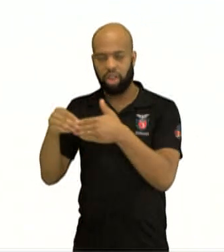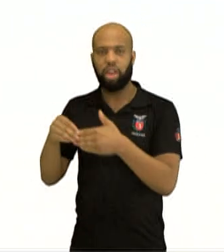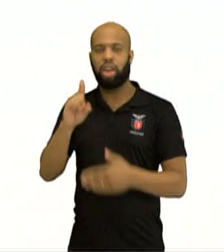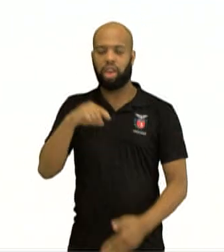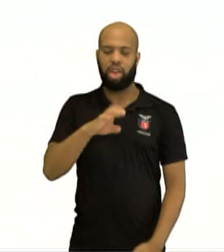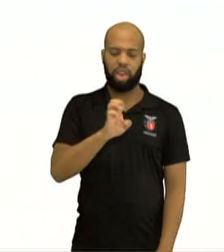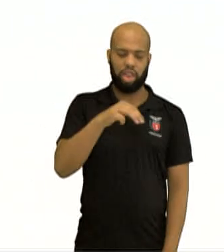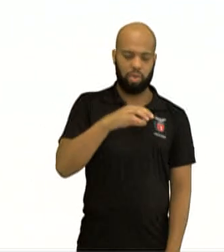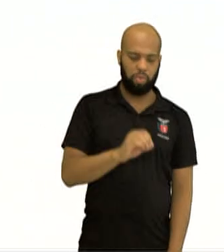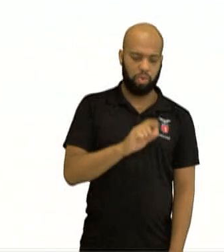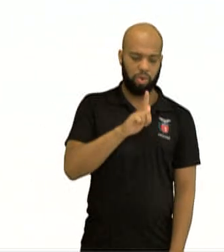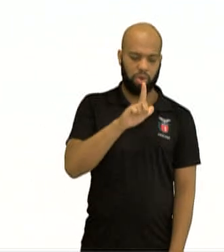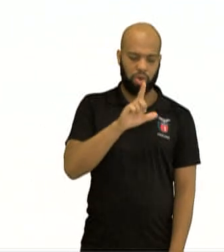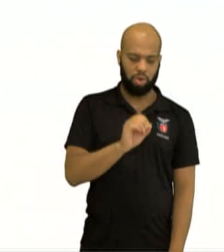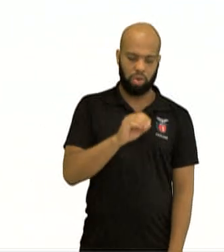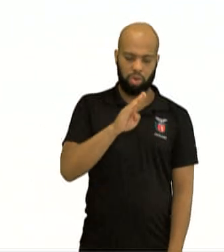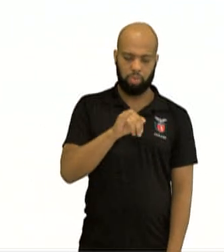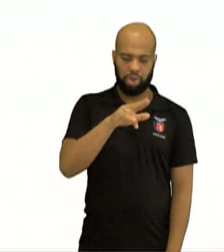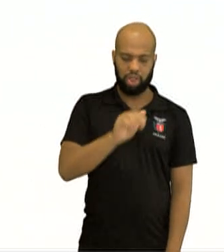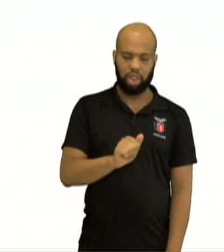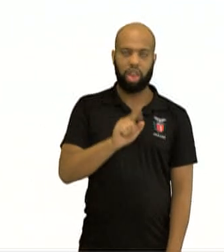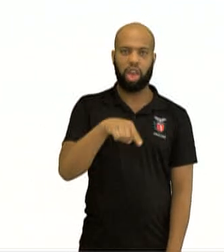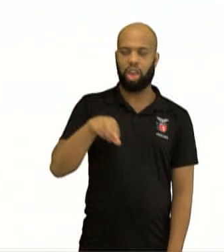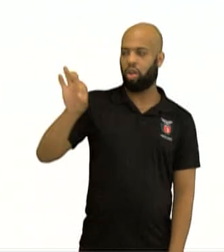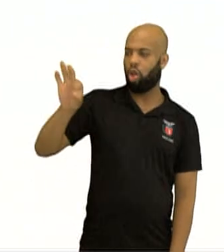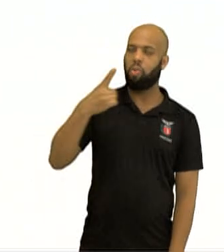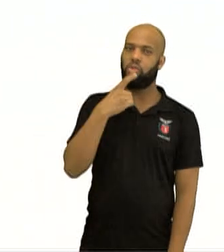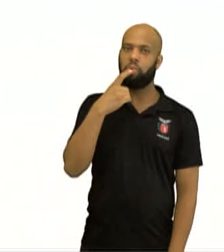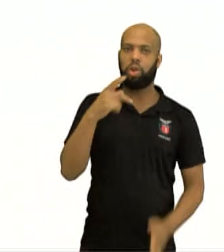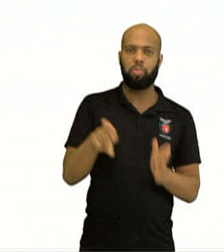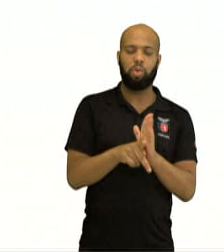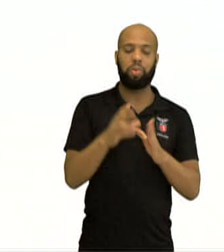hemoglobina, lá nos glóbulos vermelhos do nosso sangue. Tá?